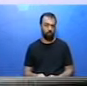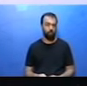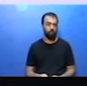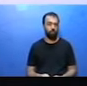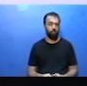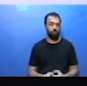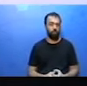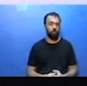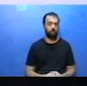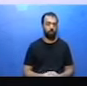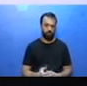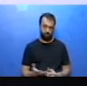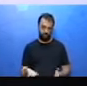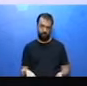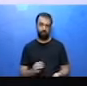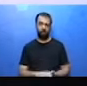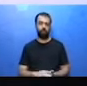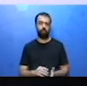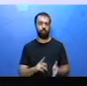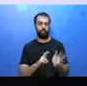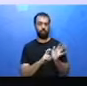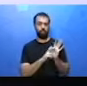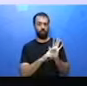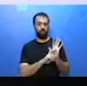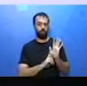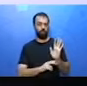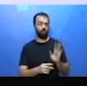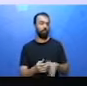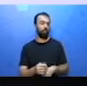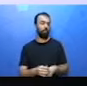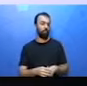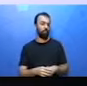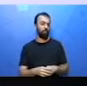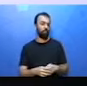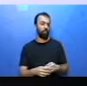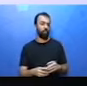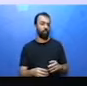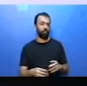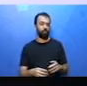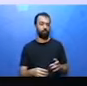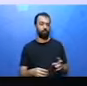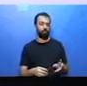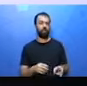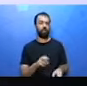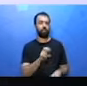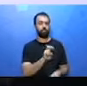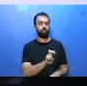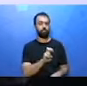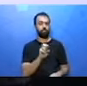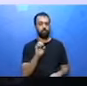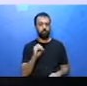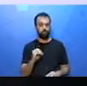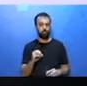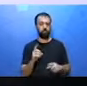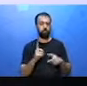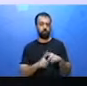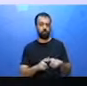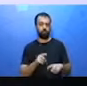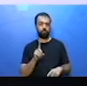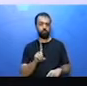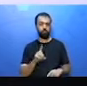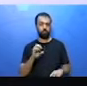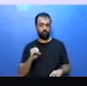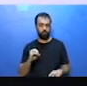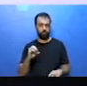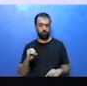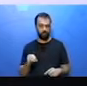122 vamos fazer nosso conta então ela tinha 50 juntou mais sem deu